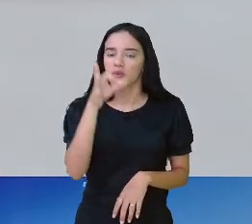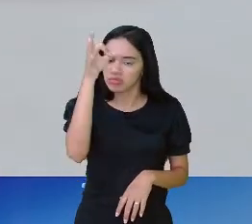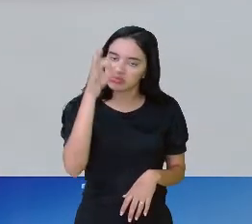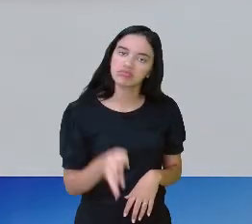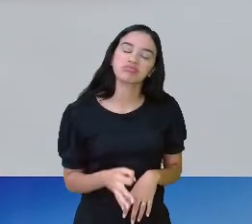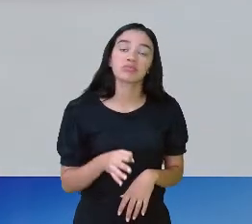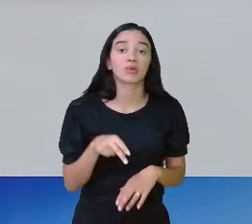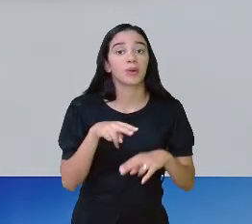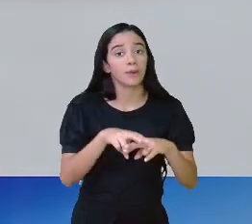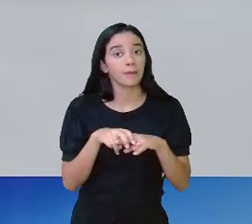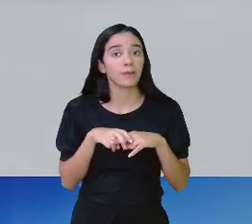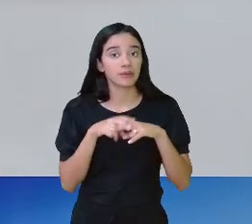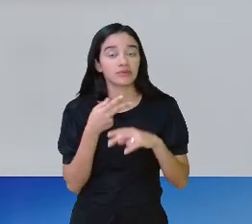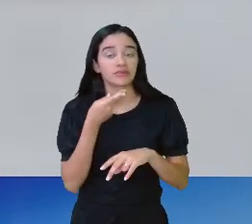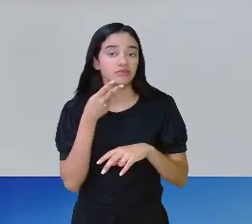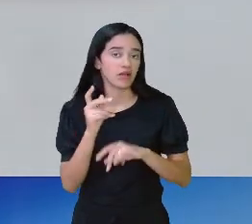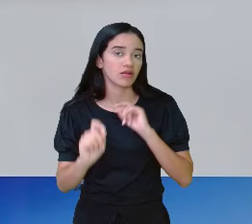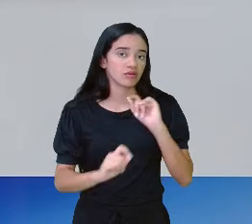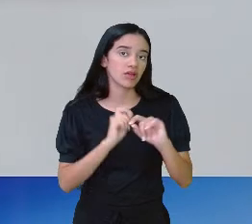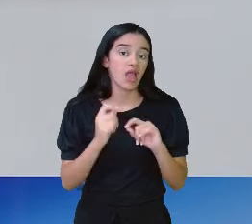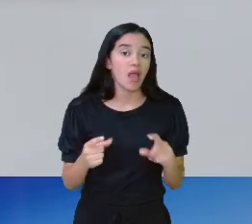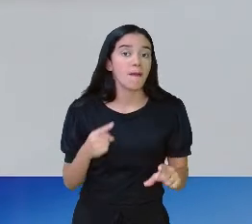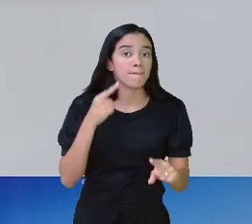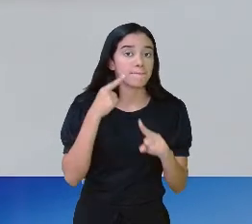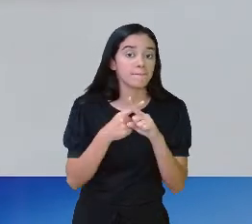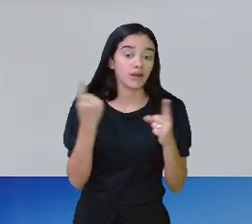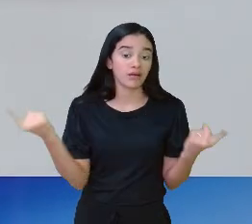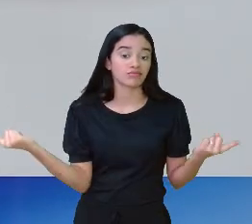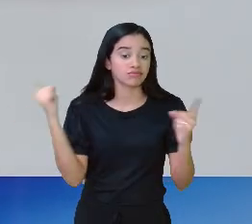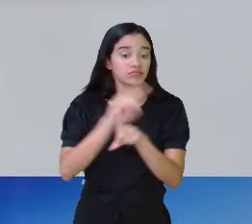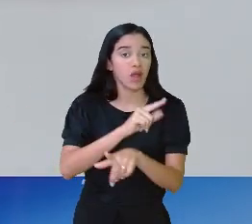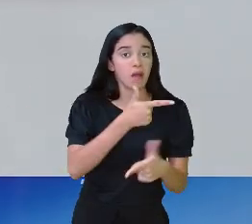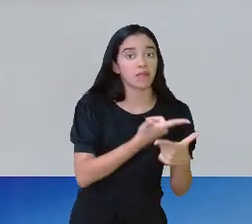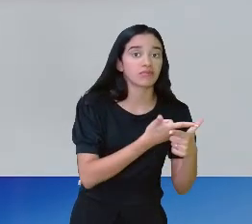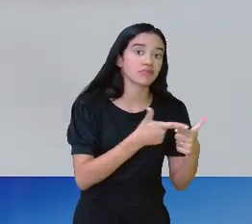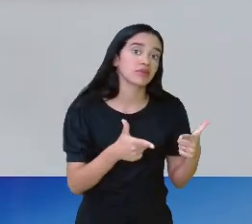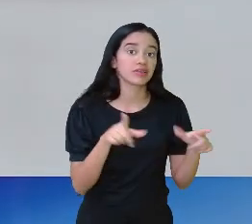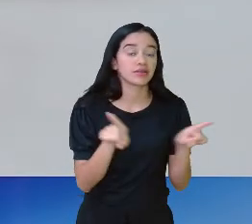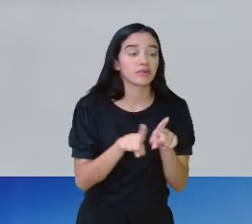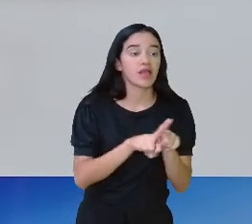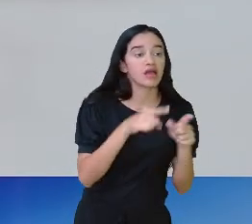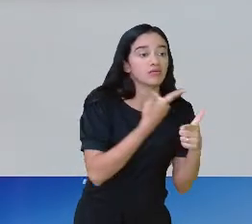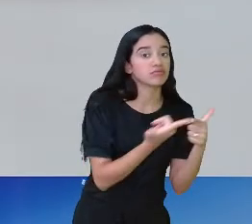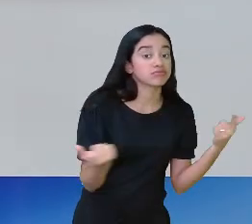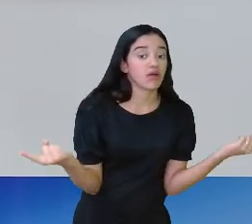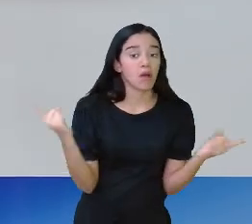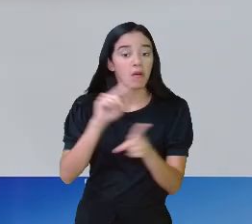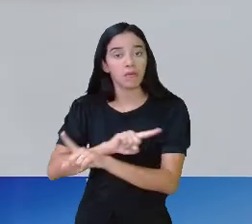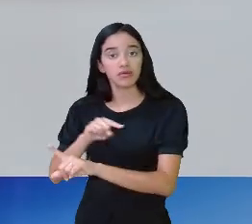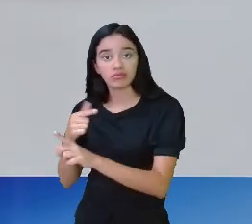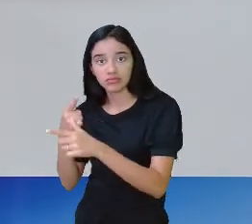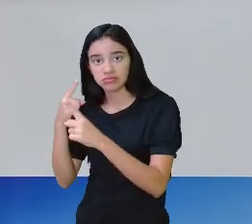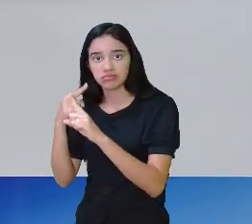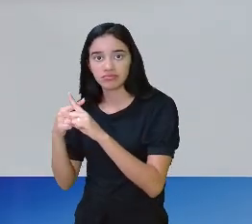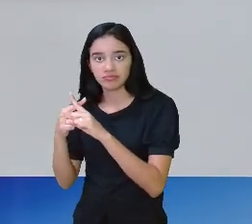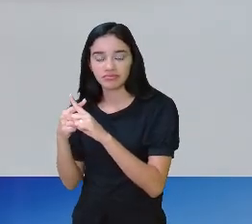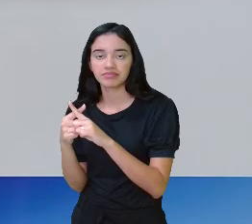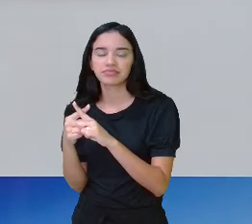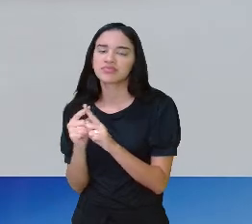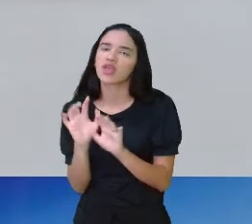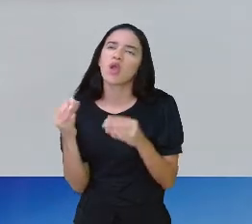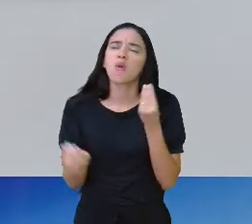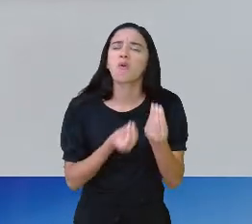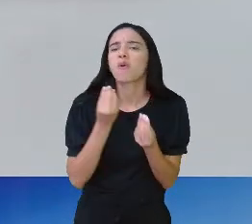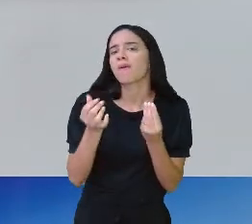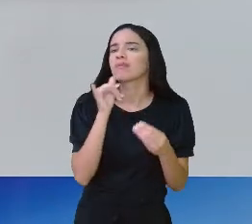correta. Por isso que a gente diz que a multiplicação é o inverso da divisão e a divisão é o inverso da multiplicação. É